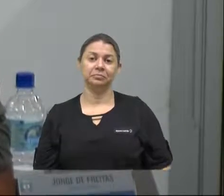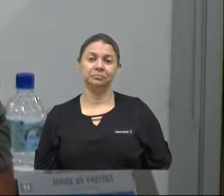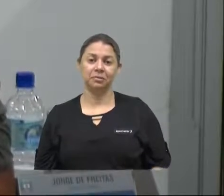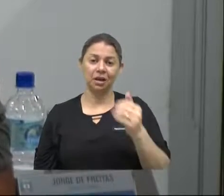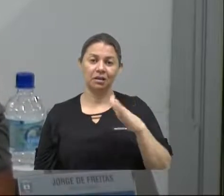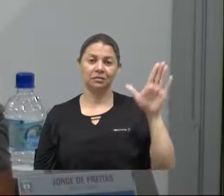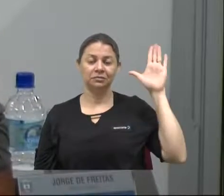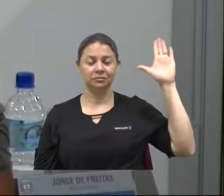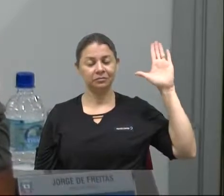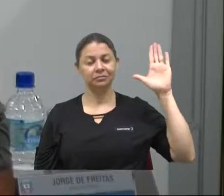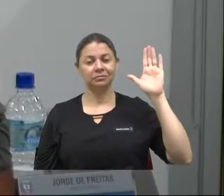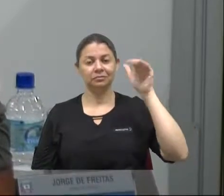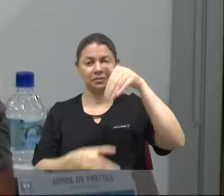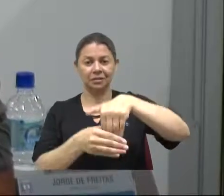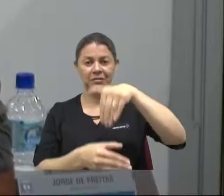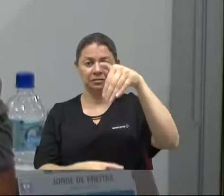fácil.